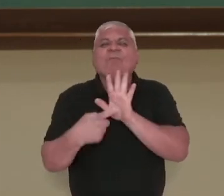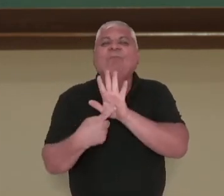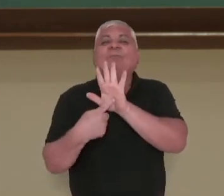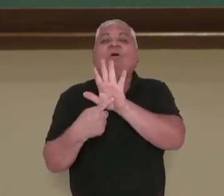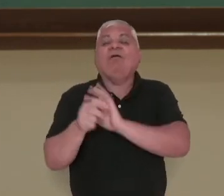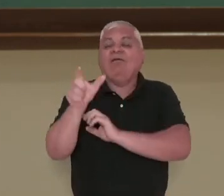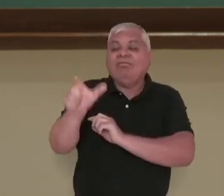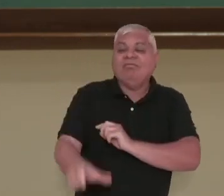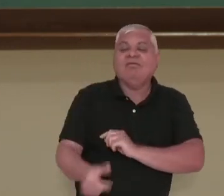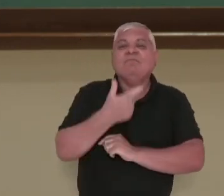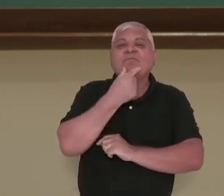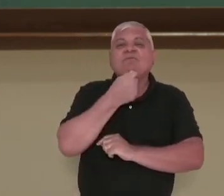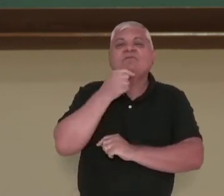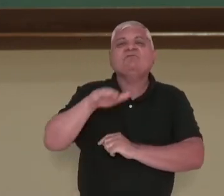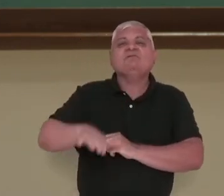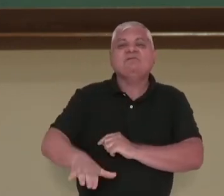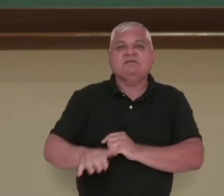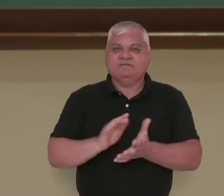sobre a infância do autor.